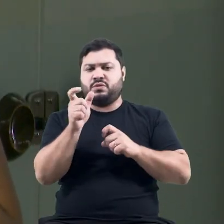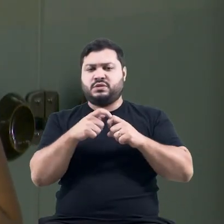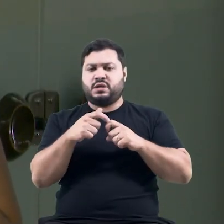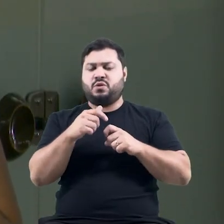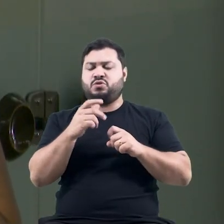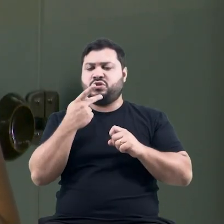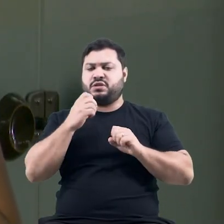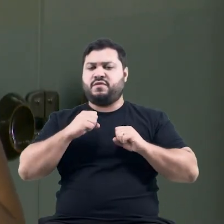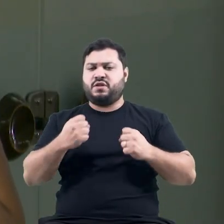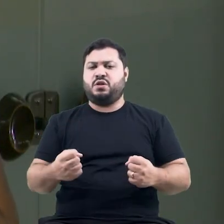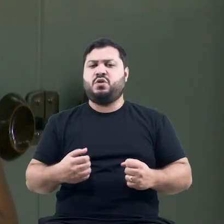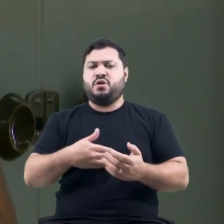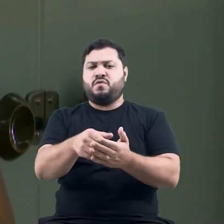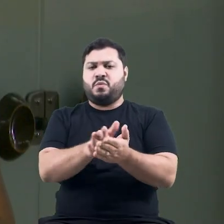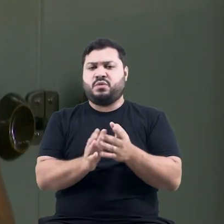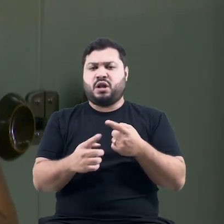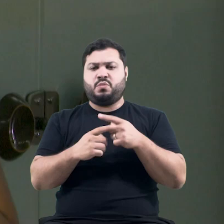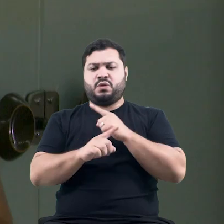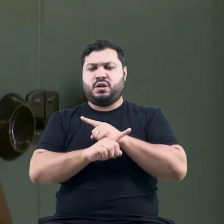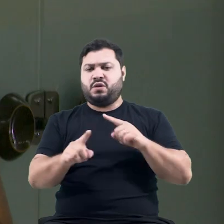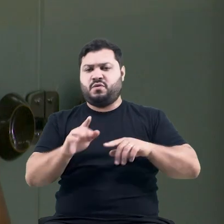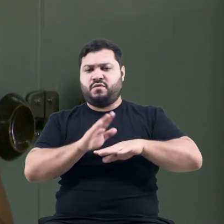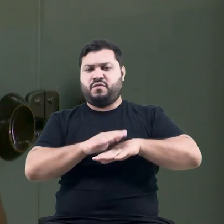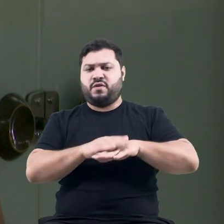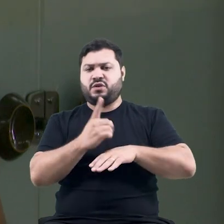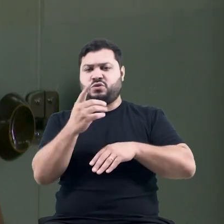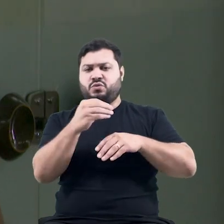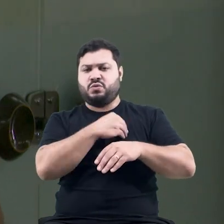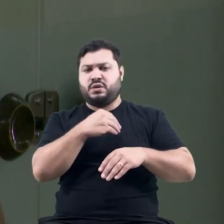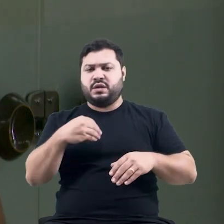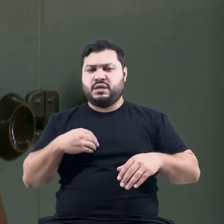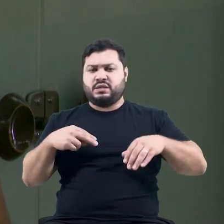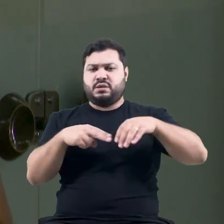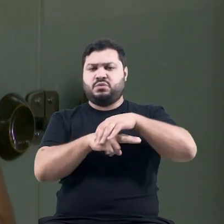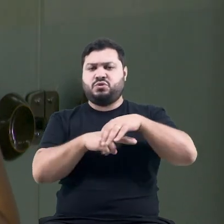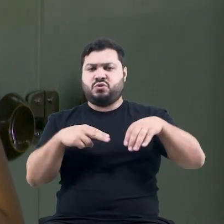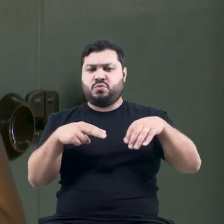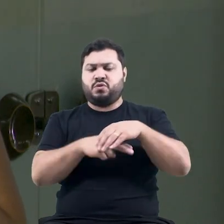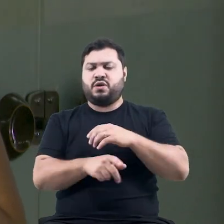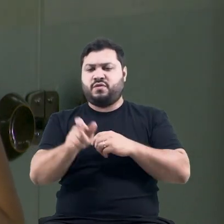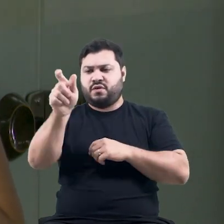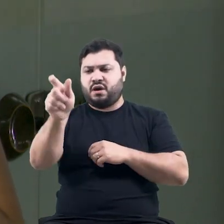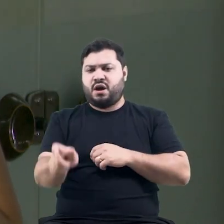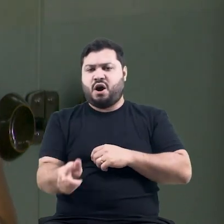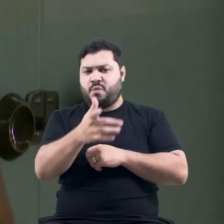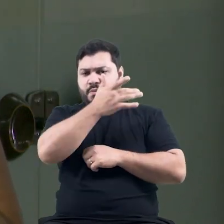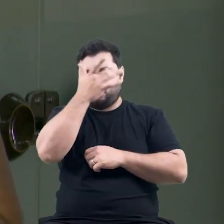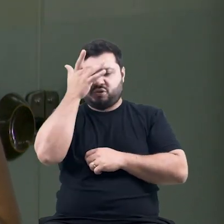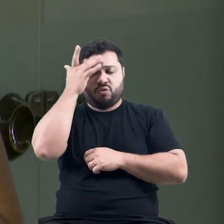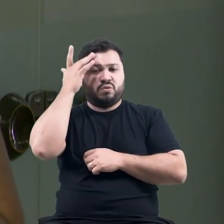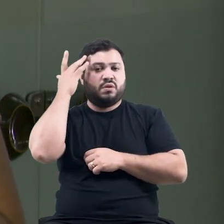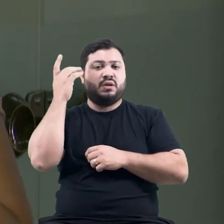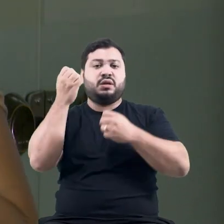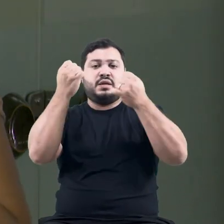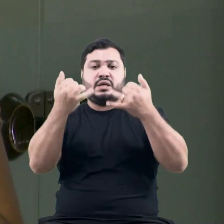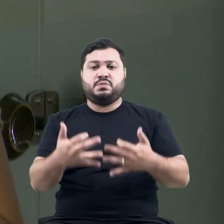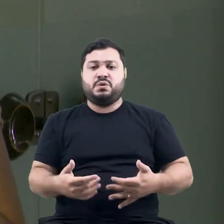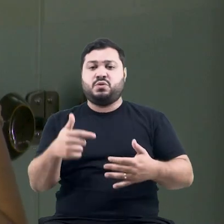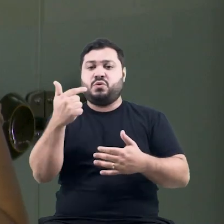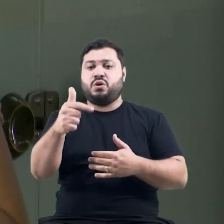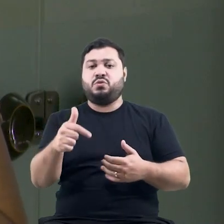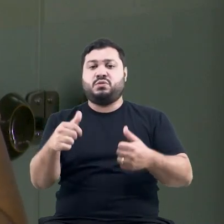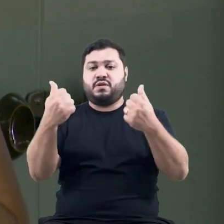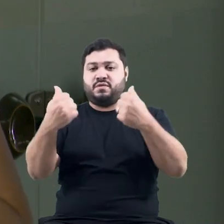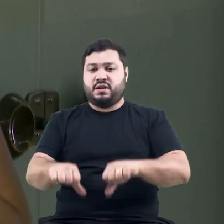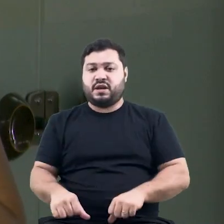saúde defendeu que foi multado por ter negado a realização de um exame de tomografia a um beneficiário e explicou